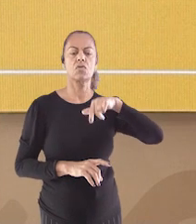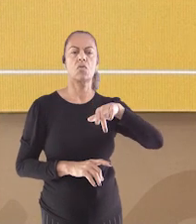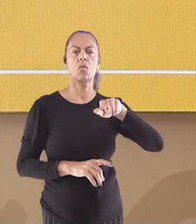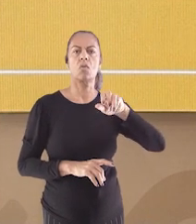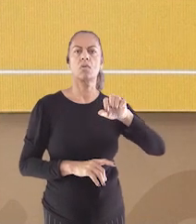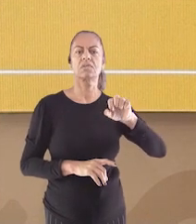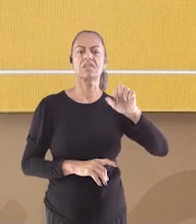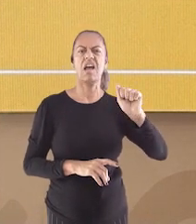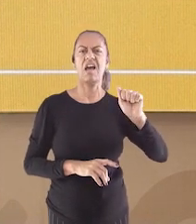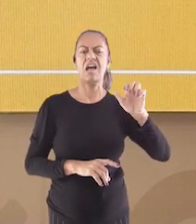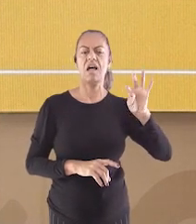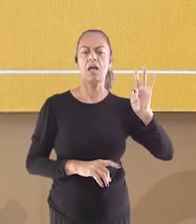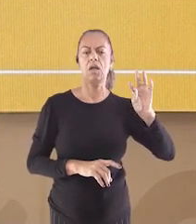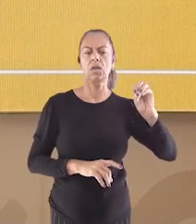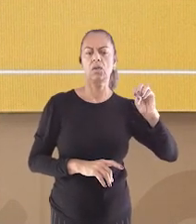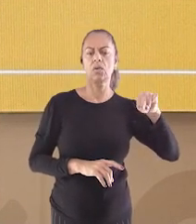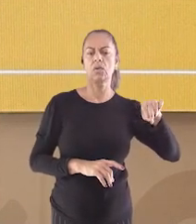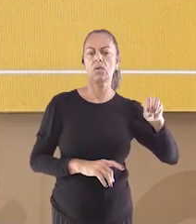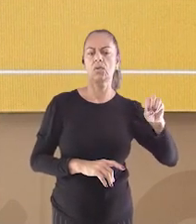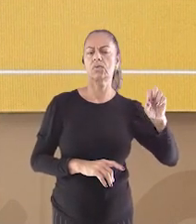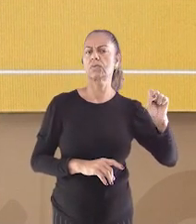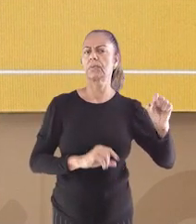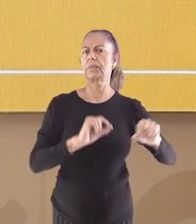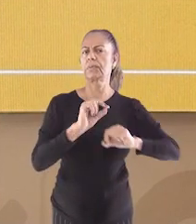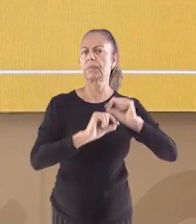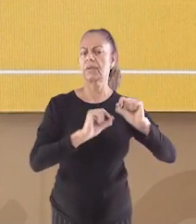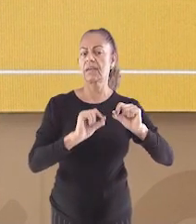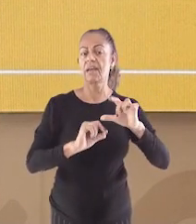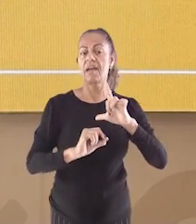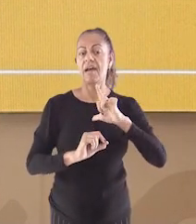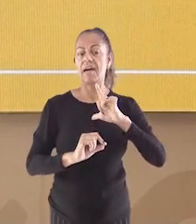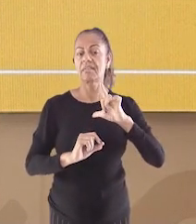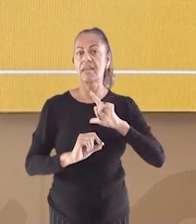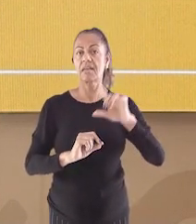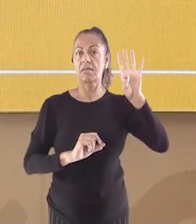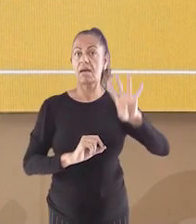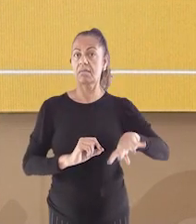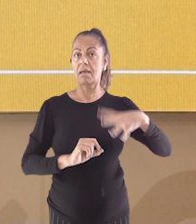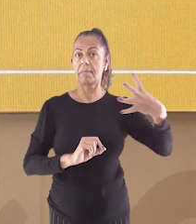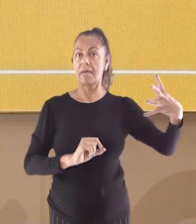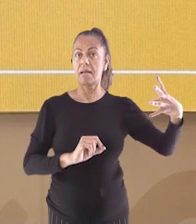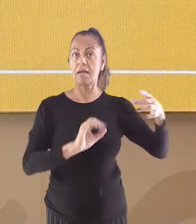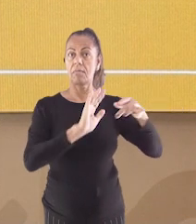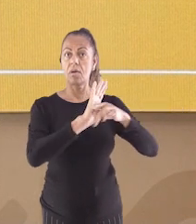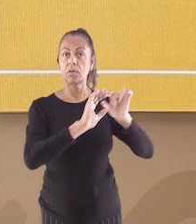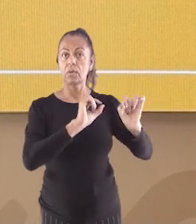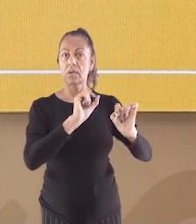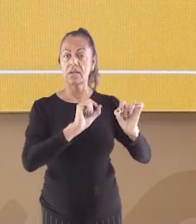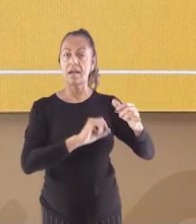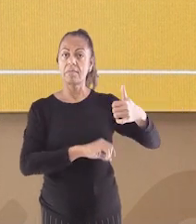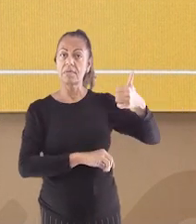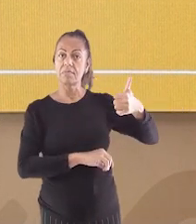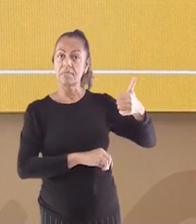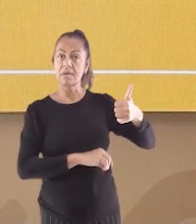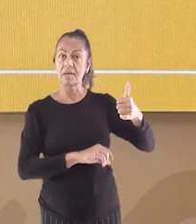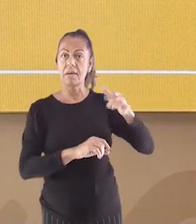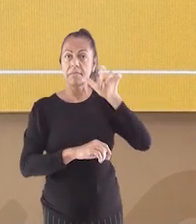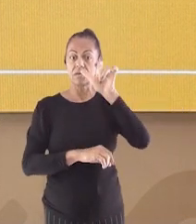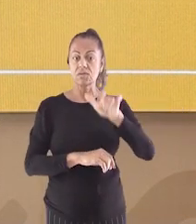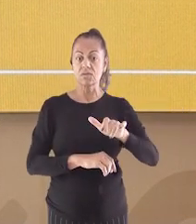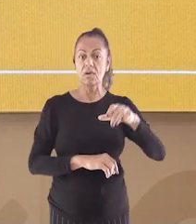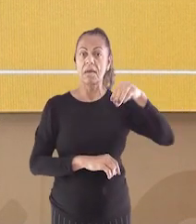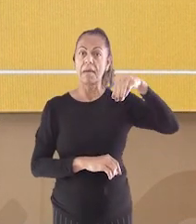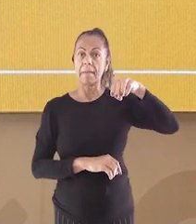de preposição e são falados de forma mais fraca na frase. Eles são os que estão presentes aqui nessa tabela. A primeira pessoa